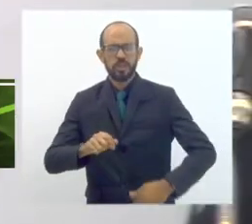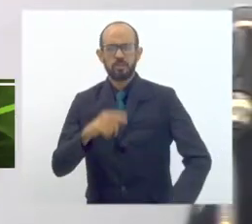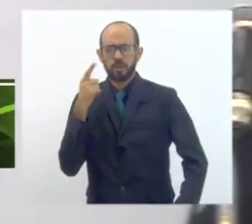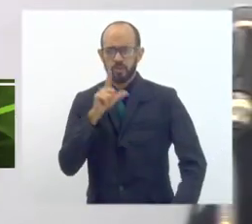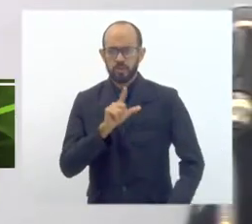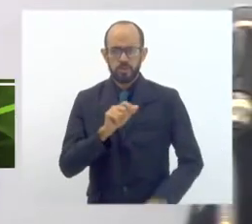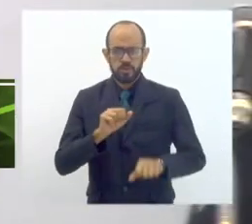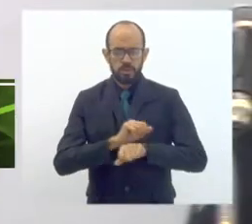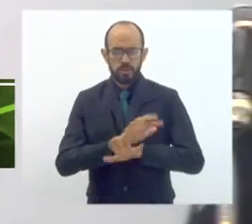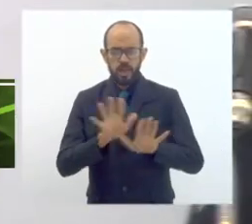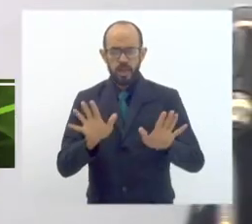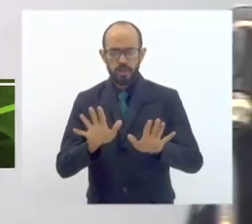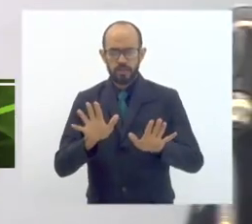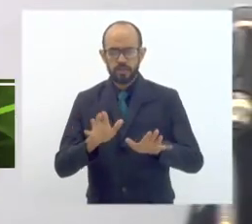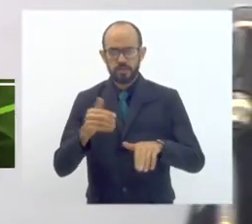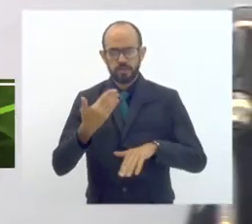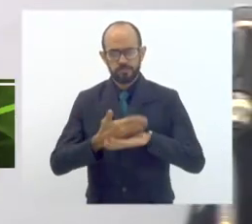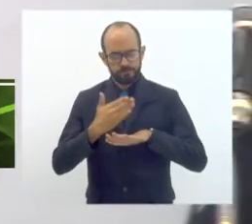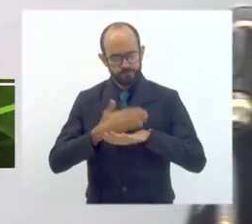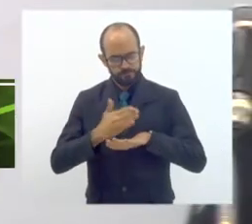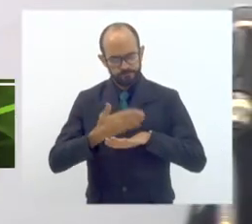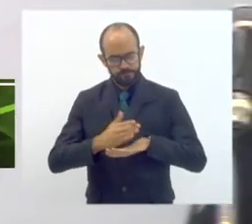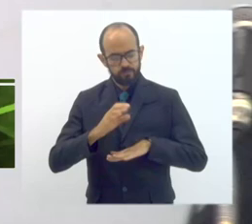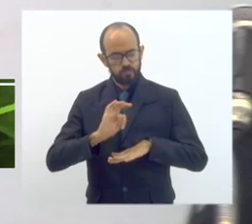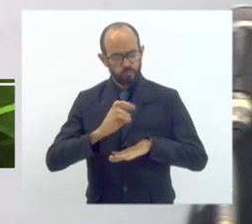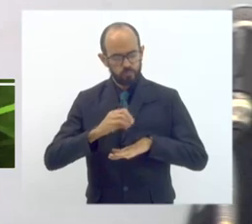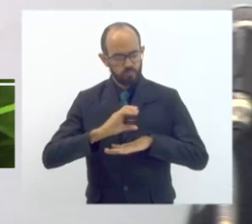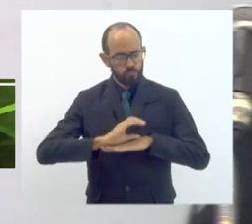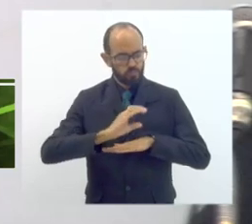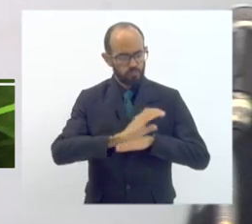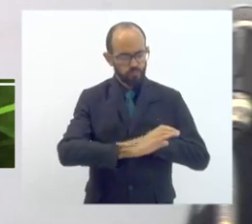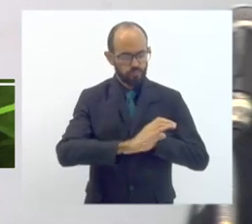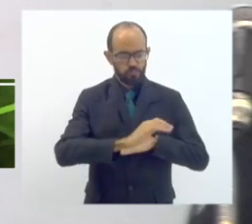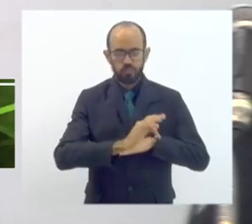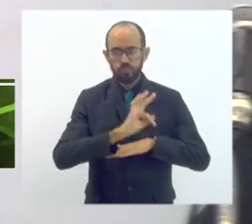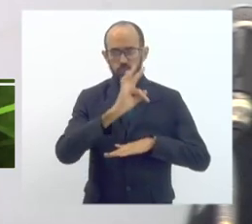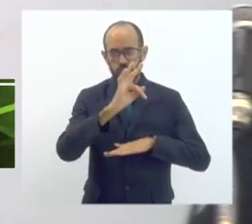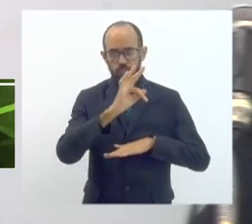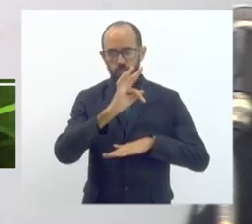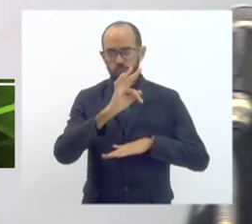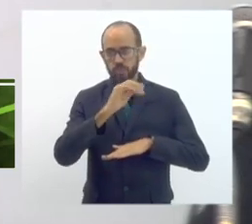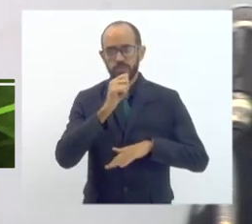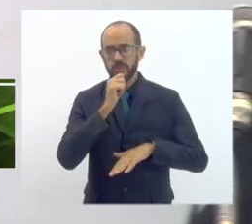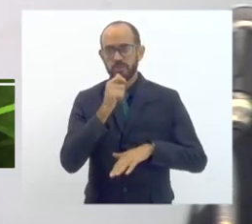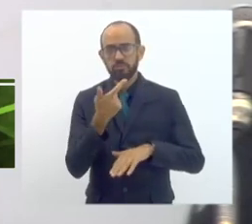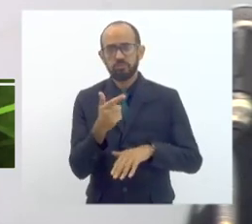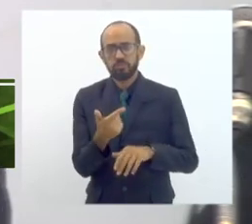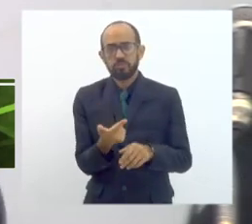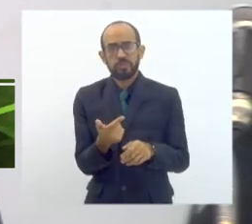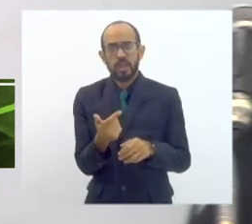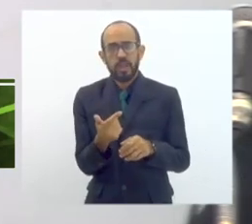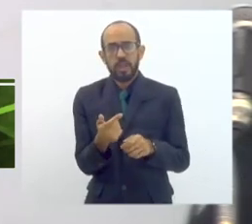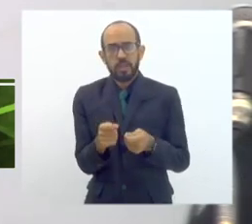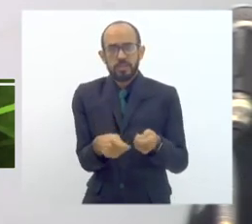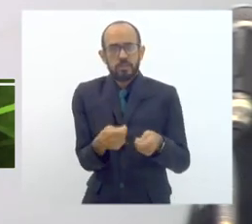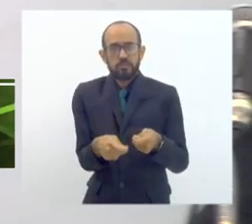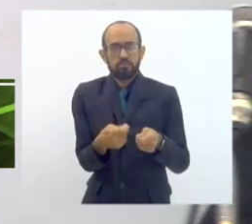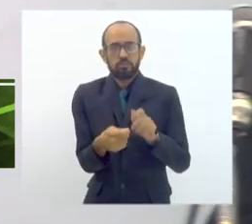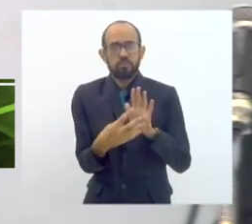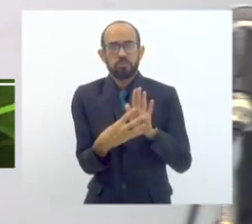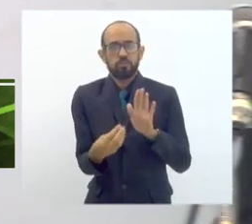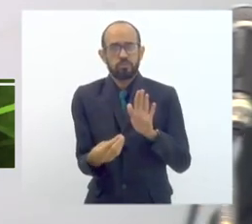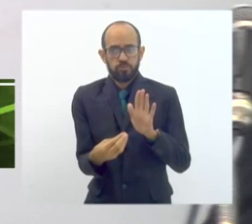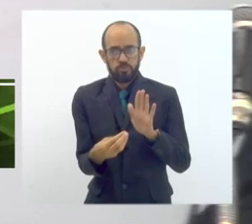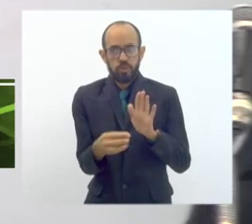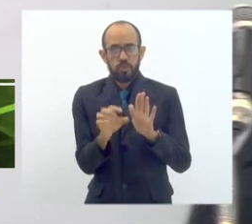garantir transparência e execução dos recursos para frente. E esse processo não está dado, a gente está engatinhando, tirando Médio Paraíba